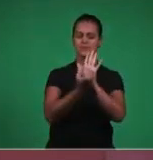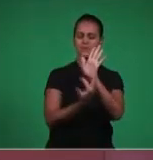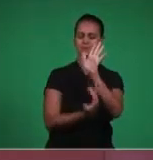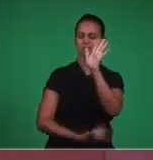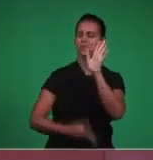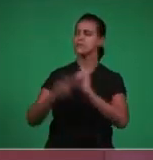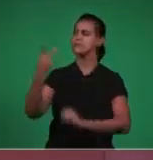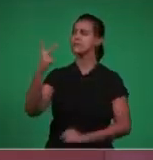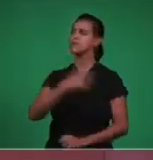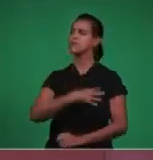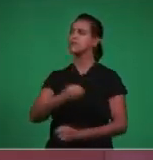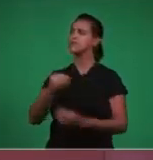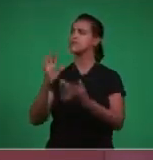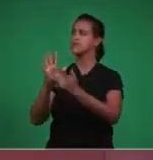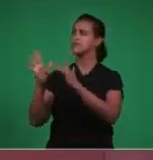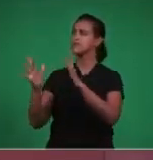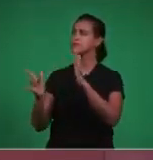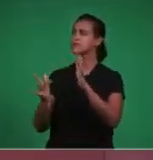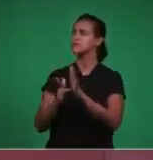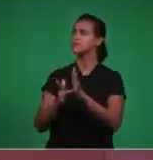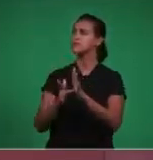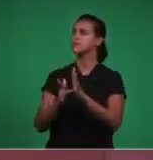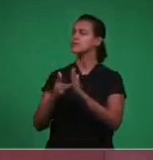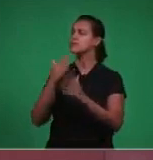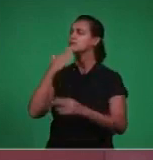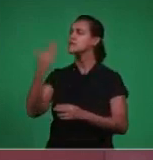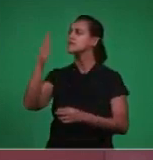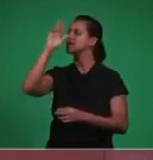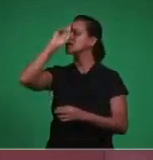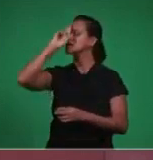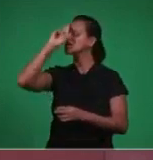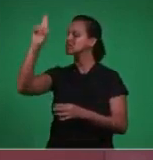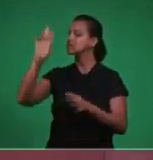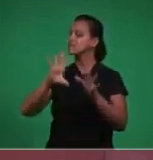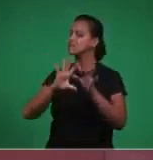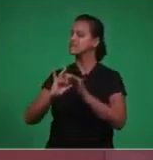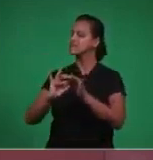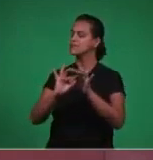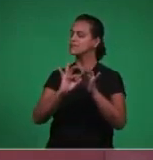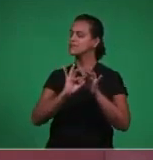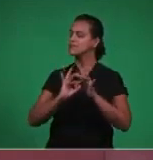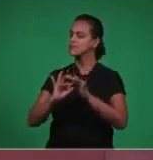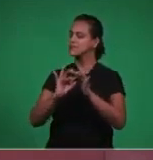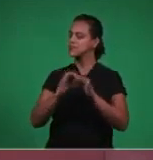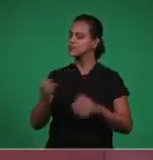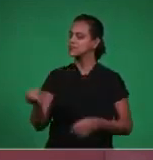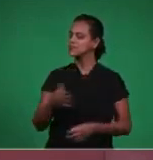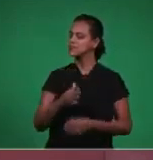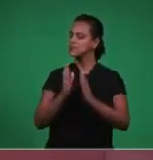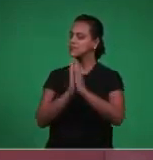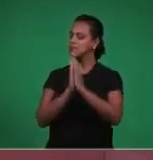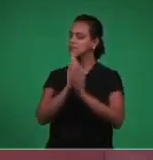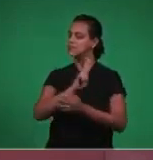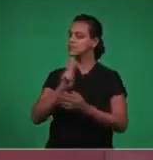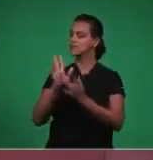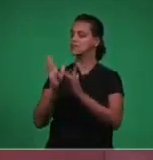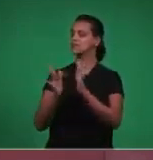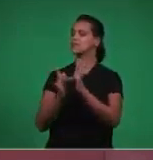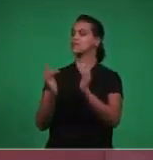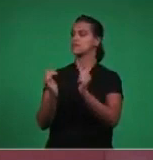Filho, Senhor Jesus. Pedimos renova a nossa comunhão, oramos em nome do Senhor